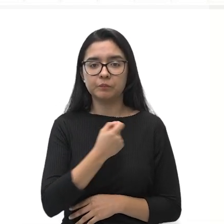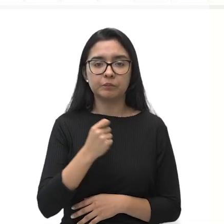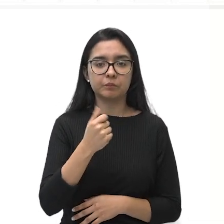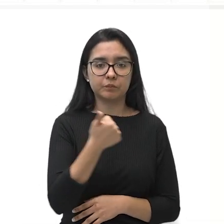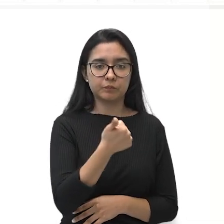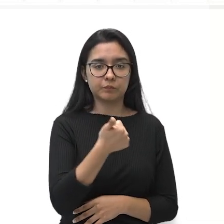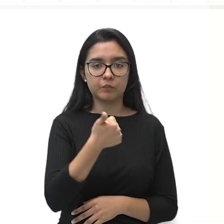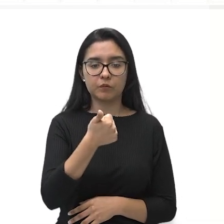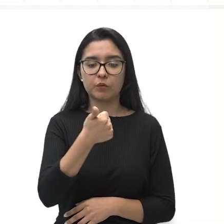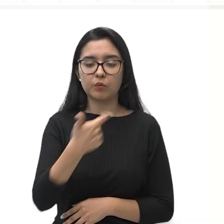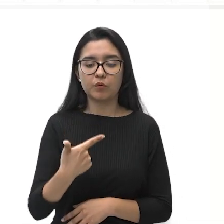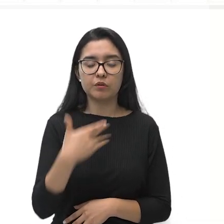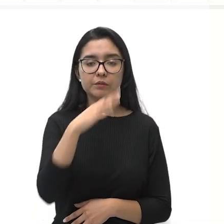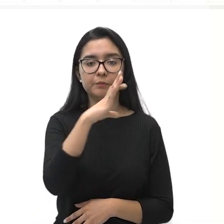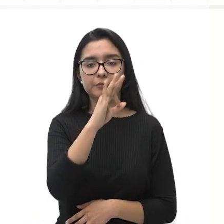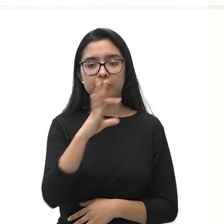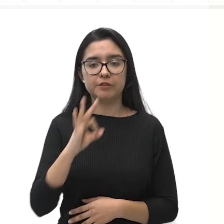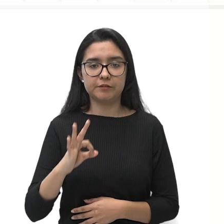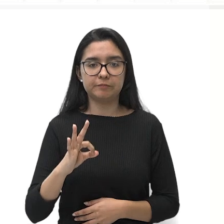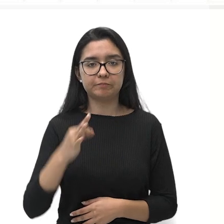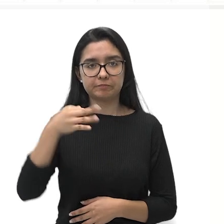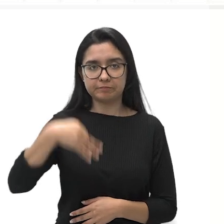12%,